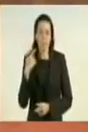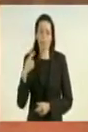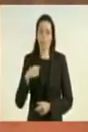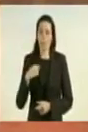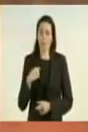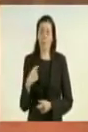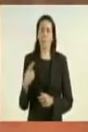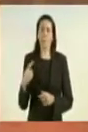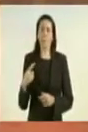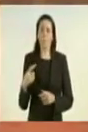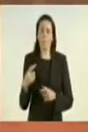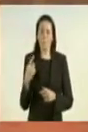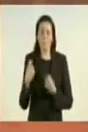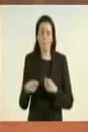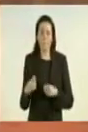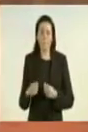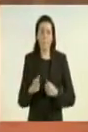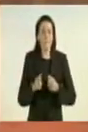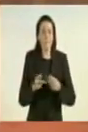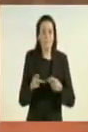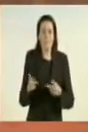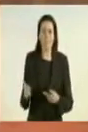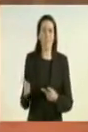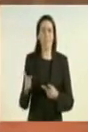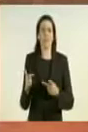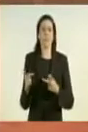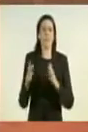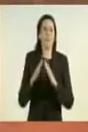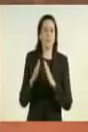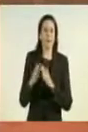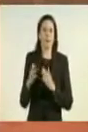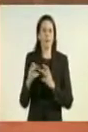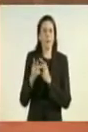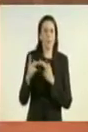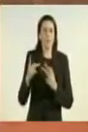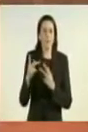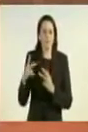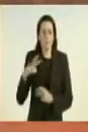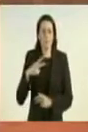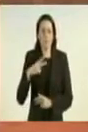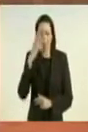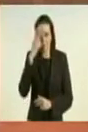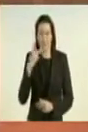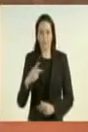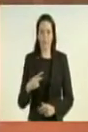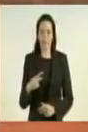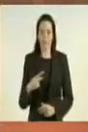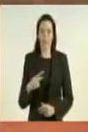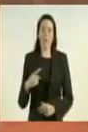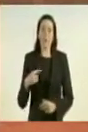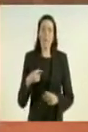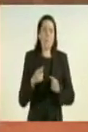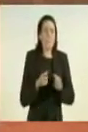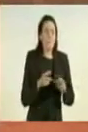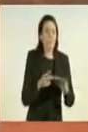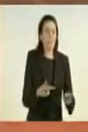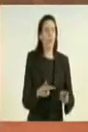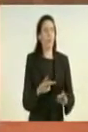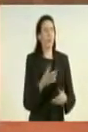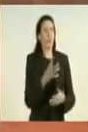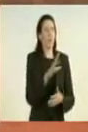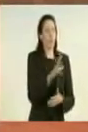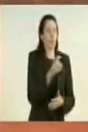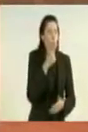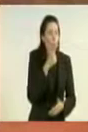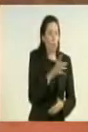ali na questão cotidiana, exagerando em algumas aquisições que fiz, desorganizei financeiramente e tive que